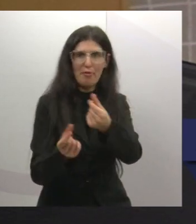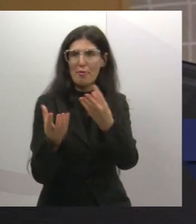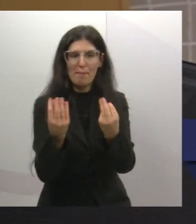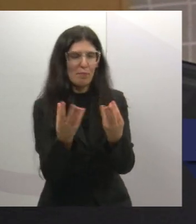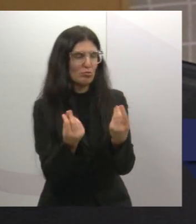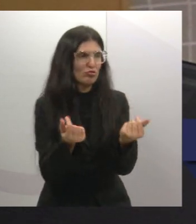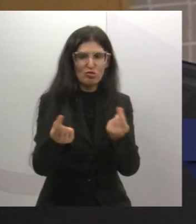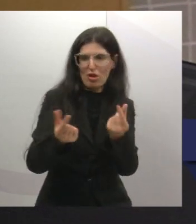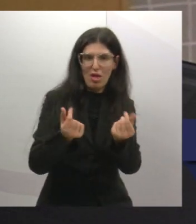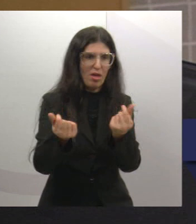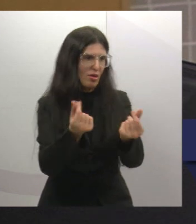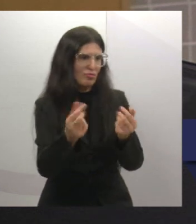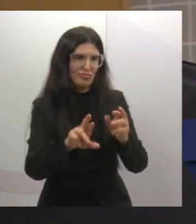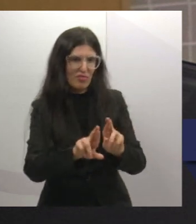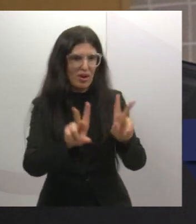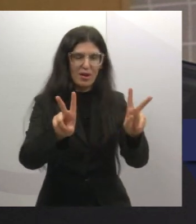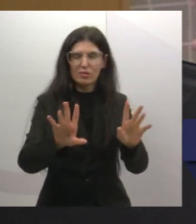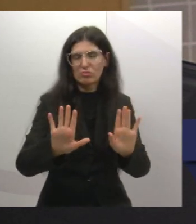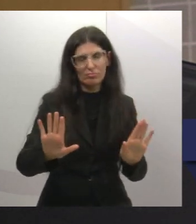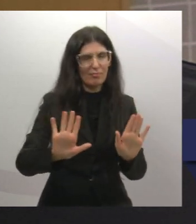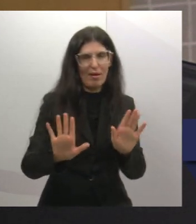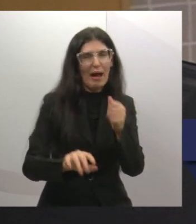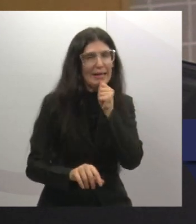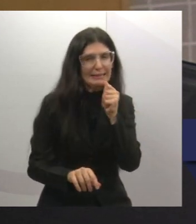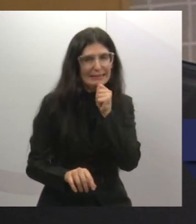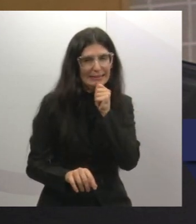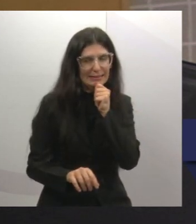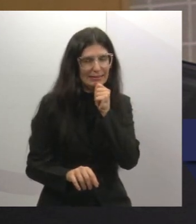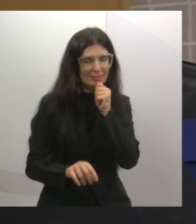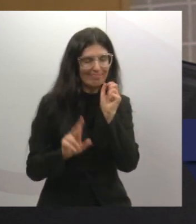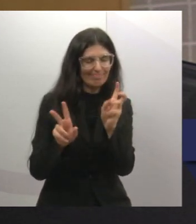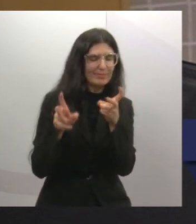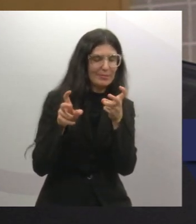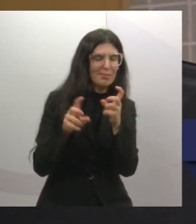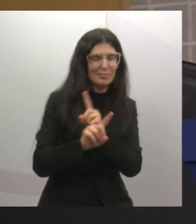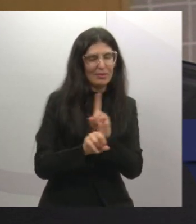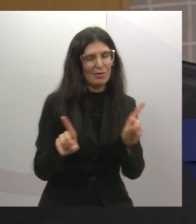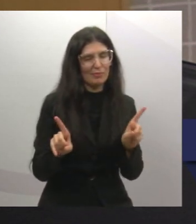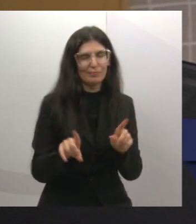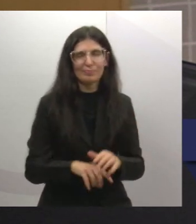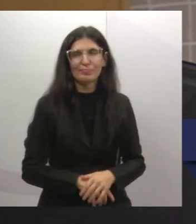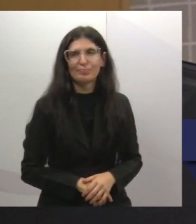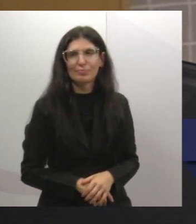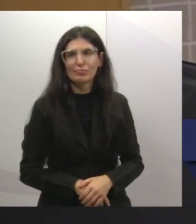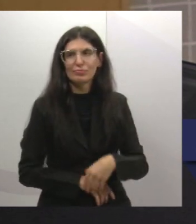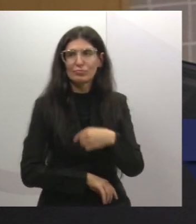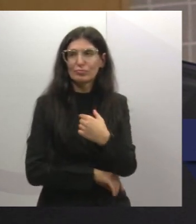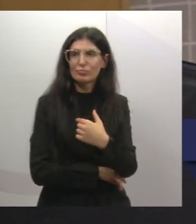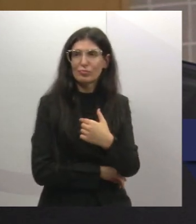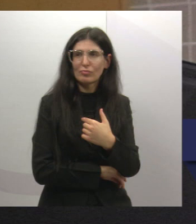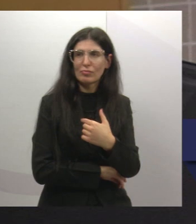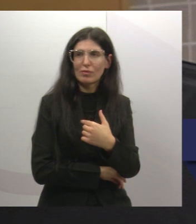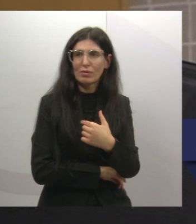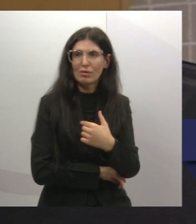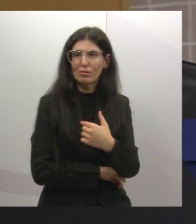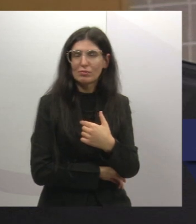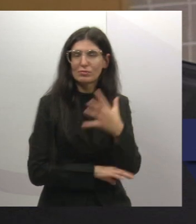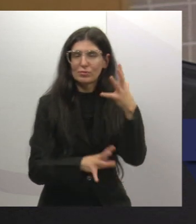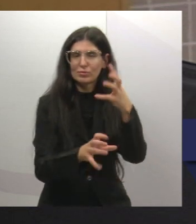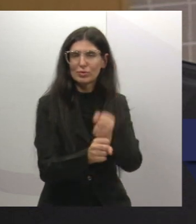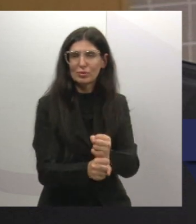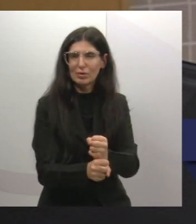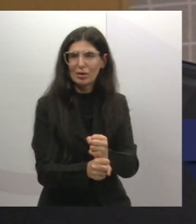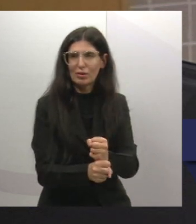conseguiu arrecadar no primeiro quadrimestre total em 29,45% no total. Isso mostra